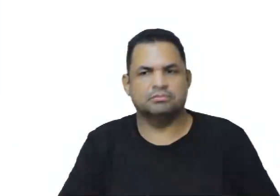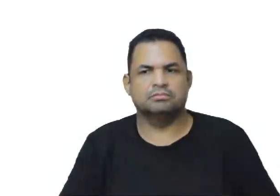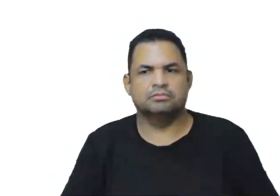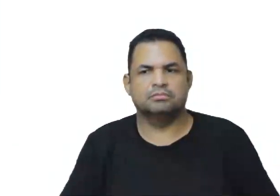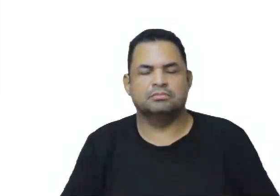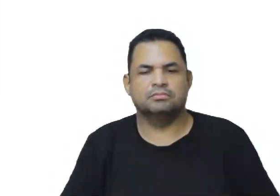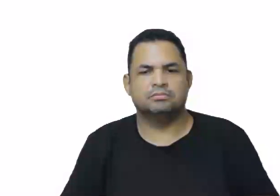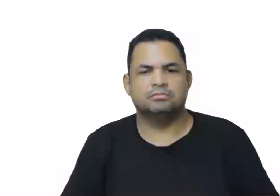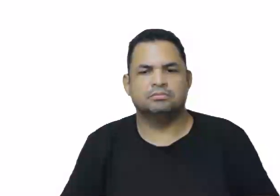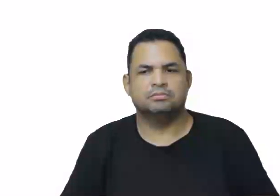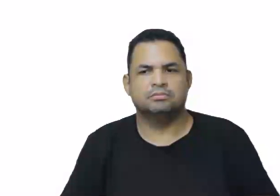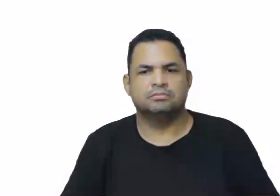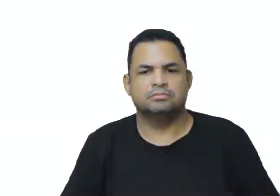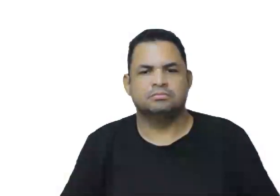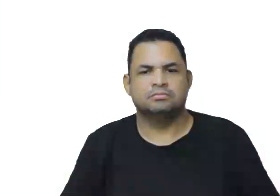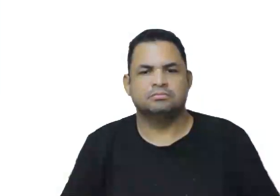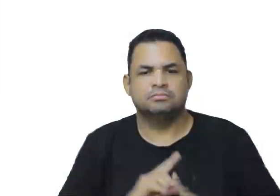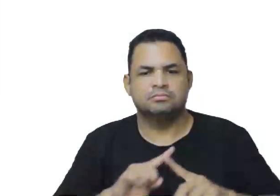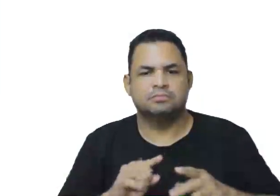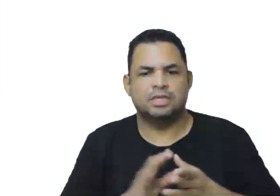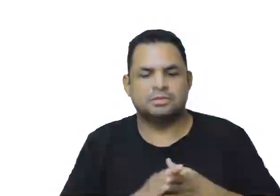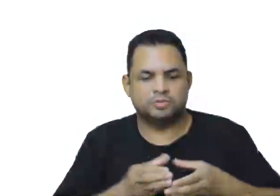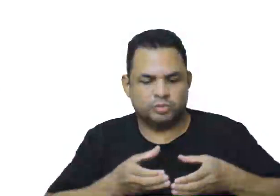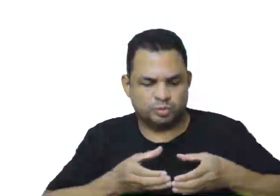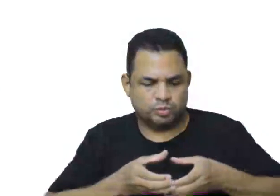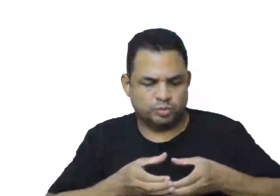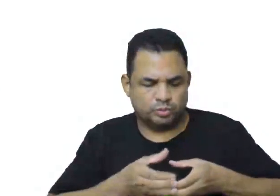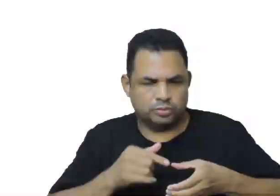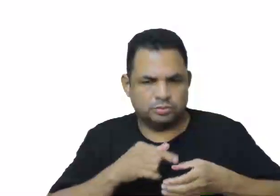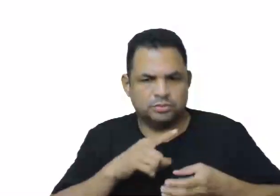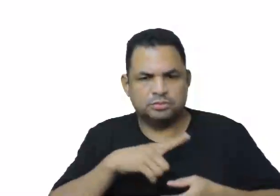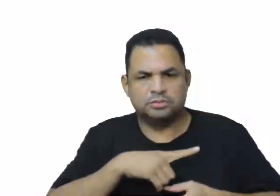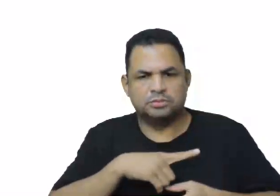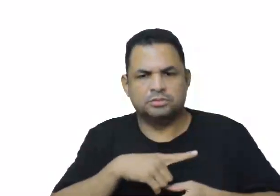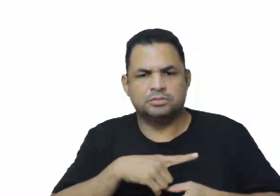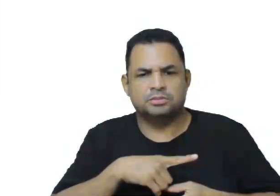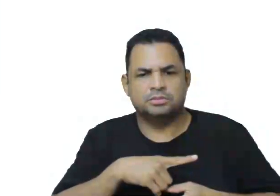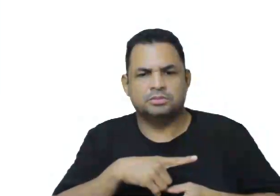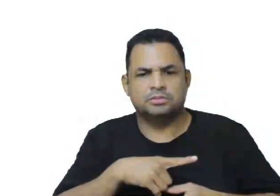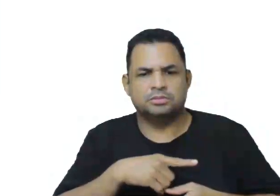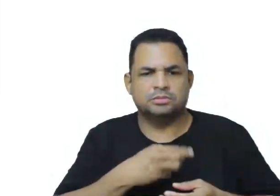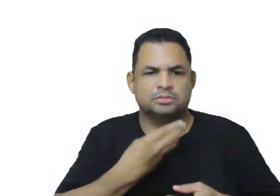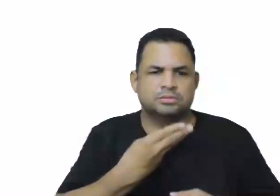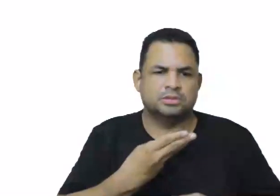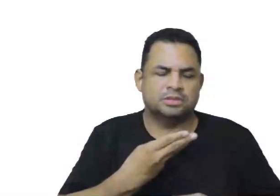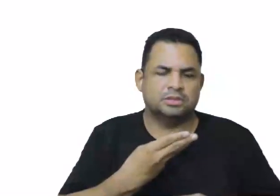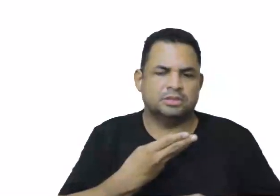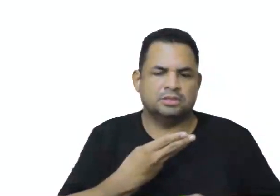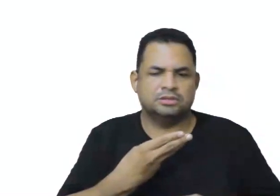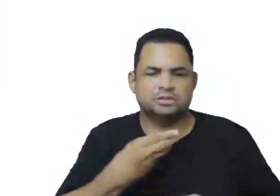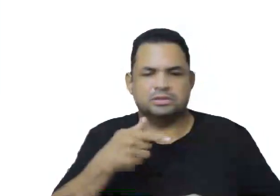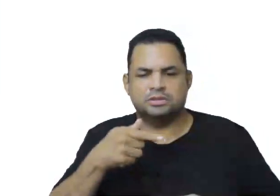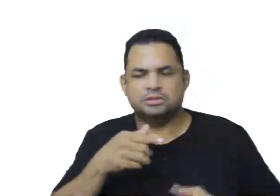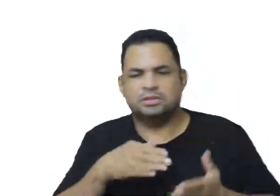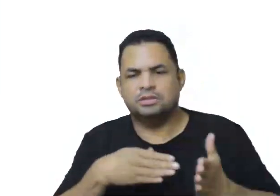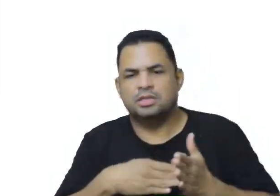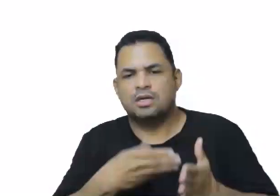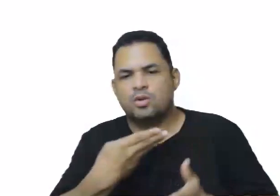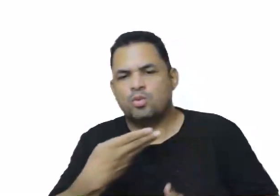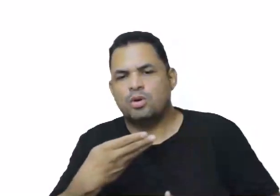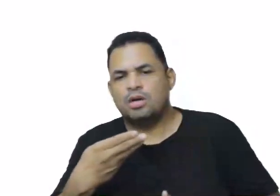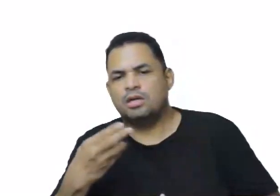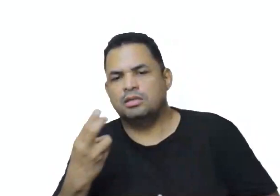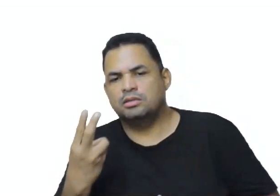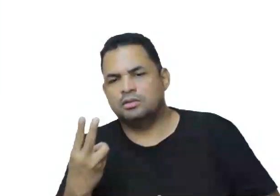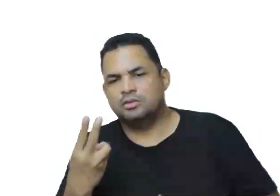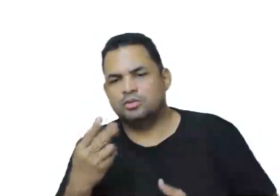bom? Mas os fetos a termos, que são aqueles que nascem entre 37 e 42 semanas, eles têm